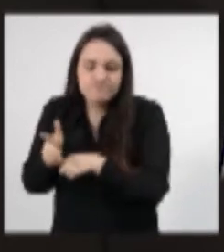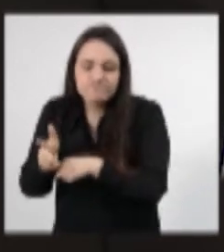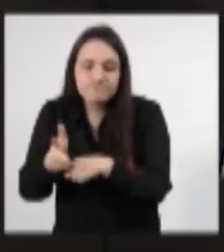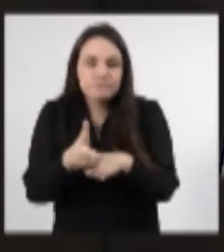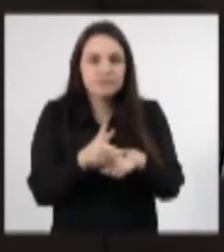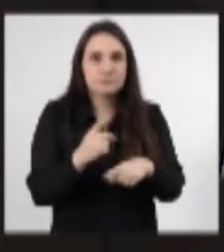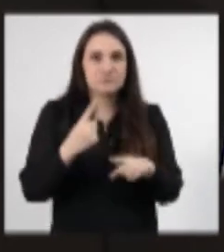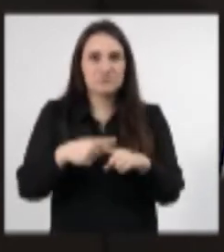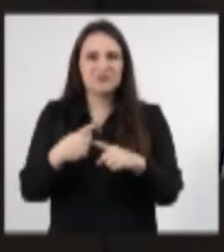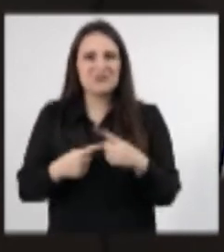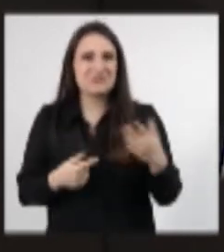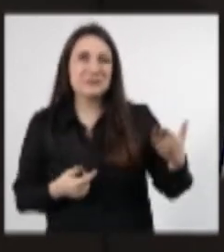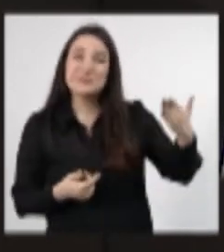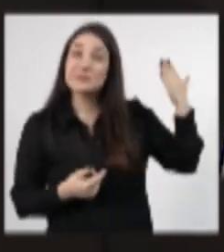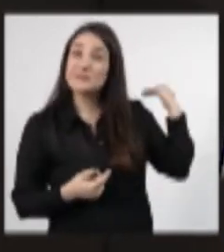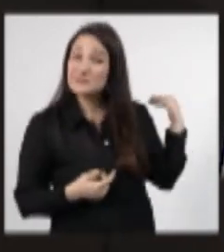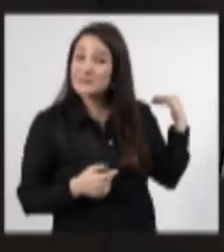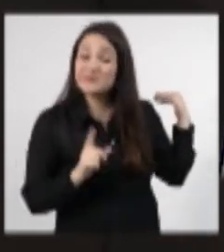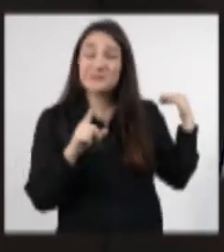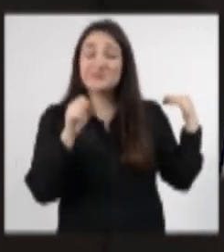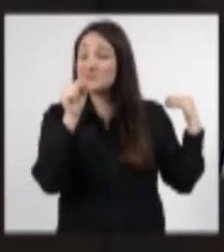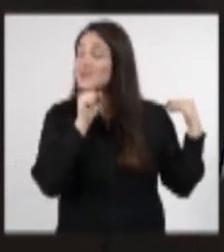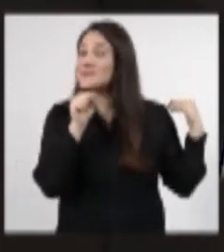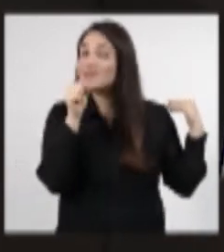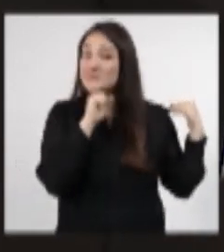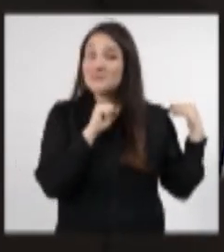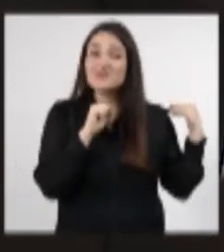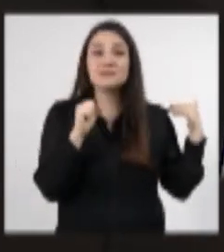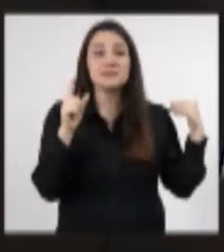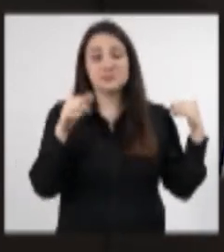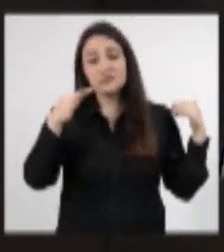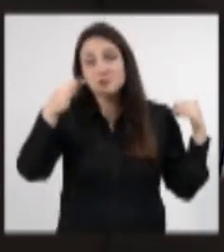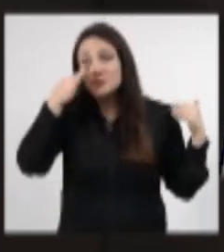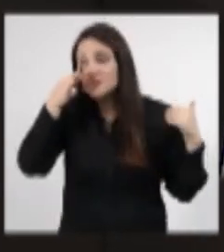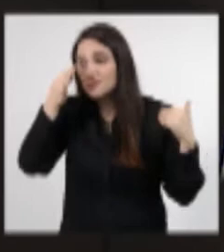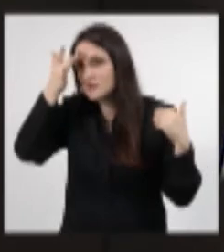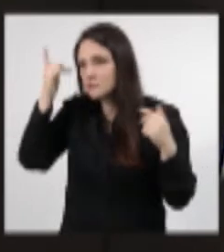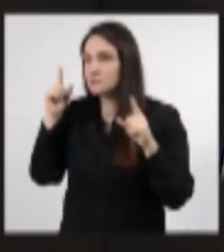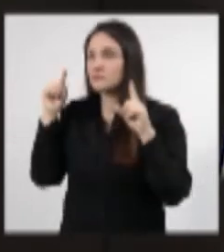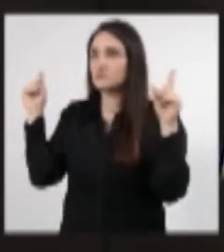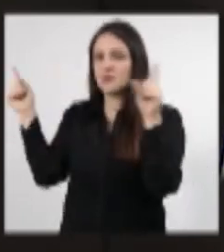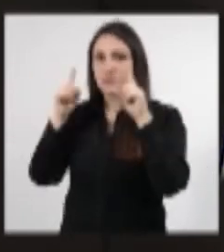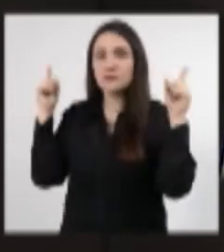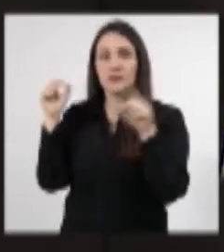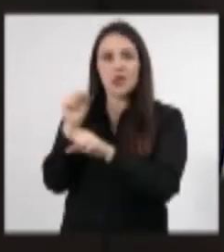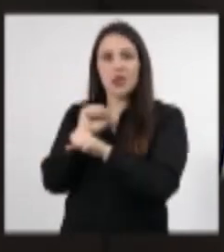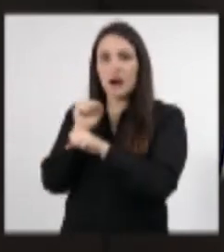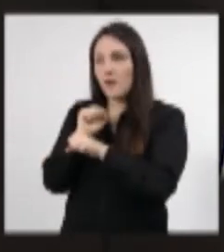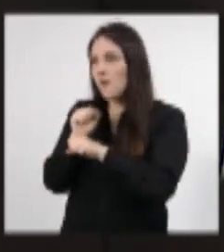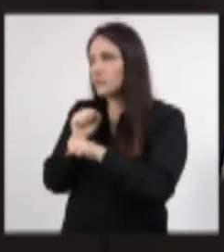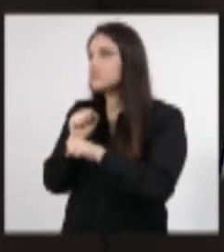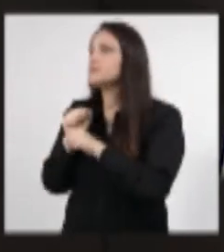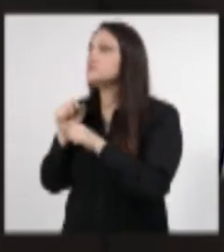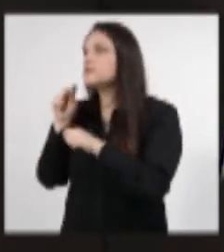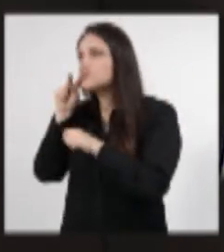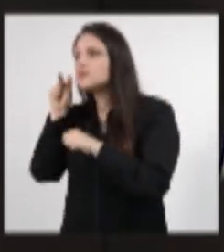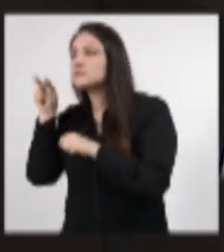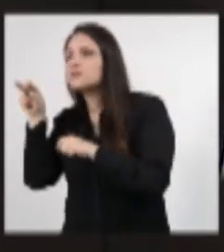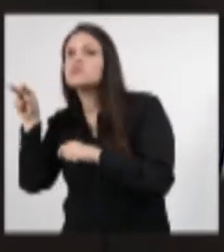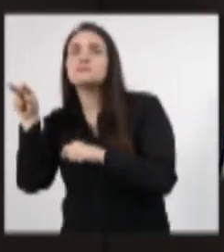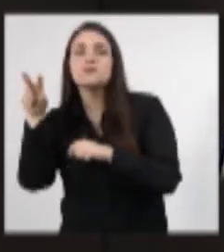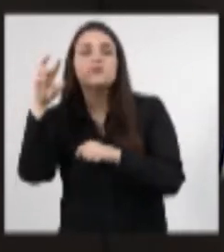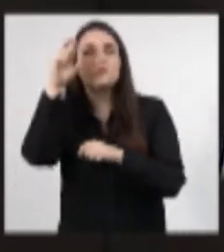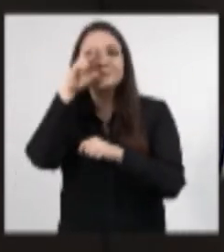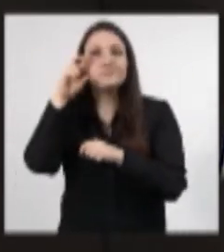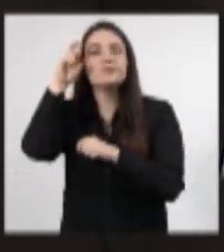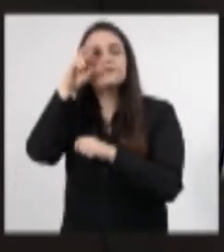exemplo, se anteriormente numa operação policial a metodologia aplicada era a metodologia empírica, em que aquele chefe